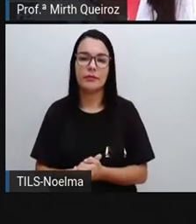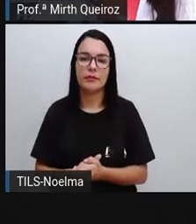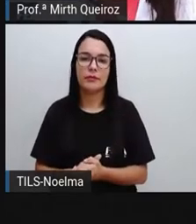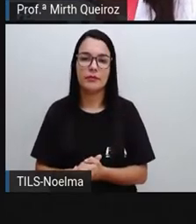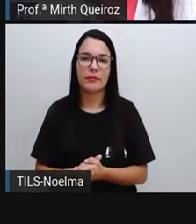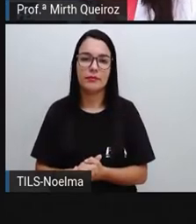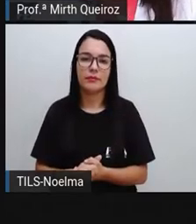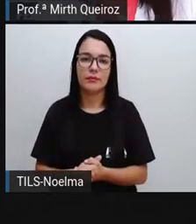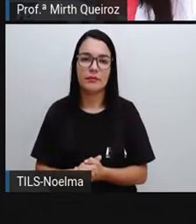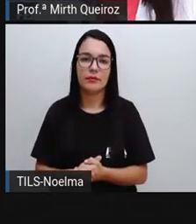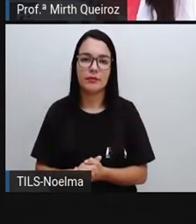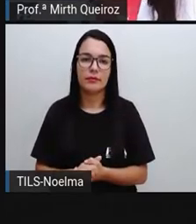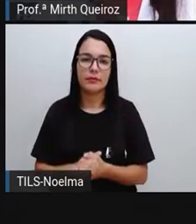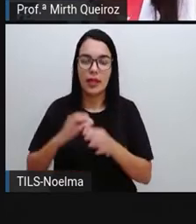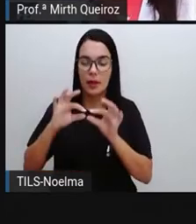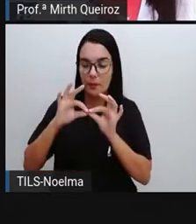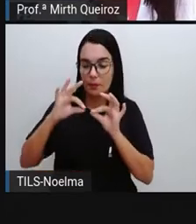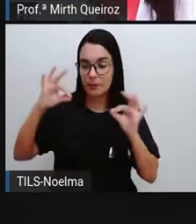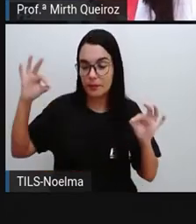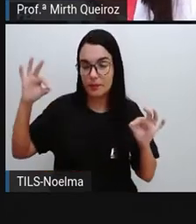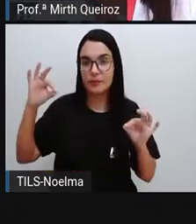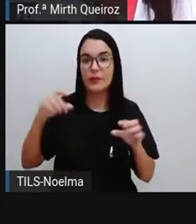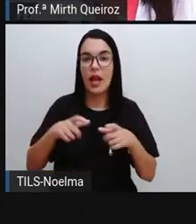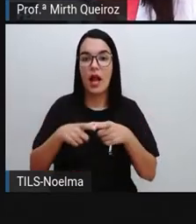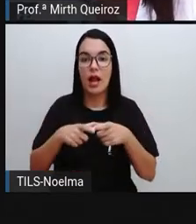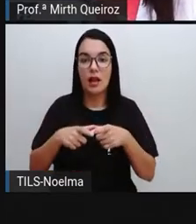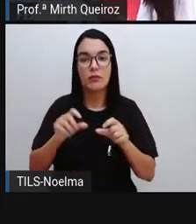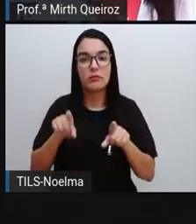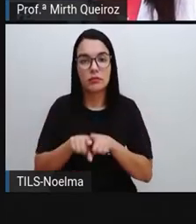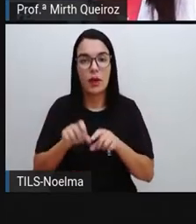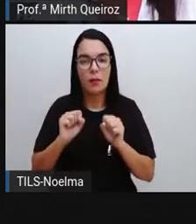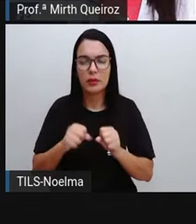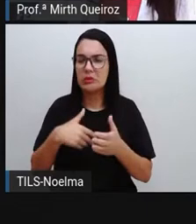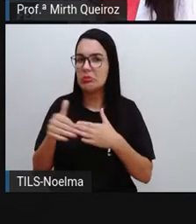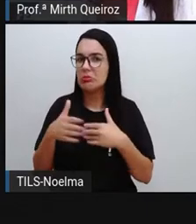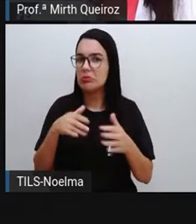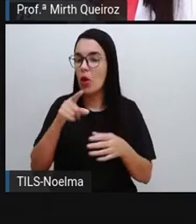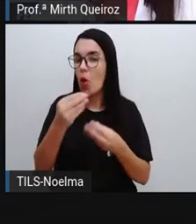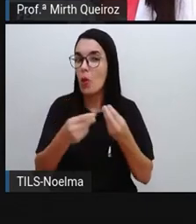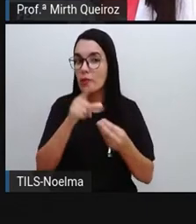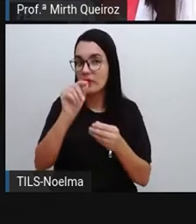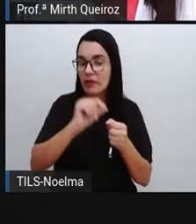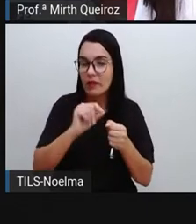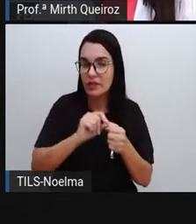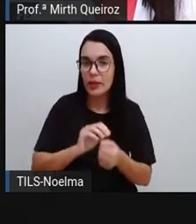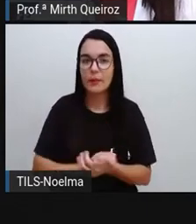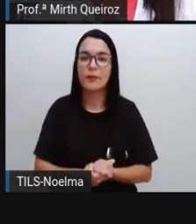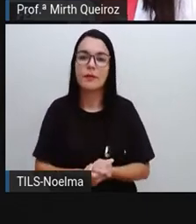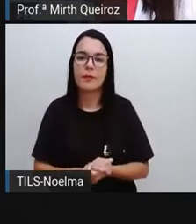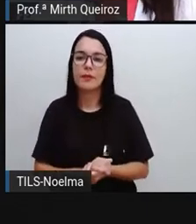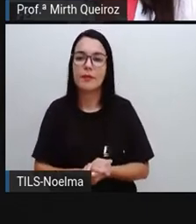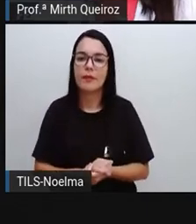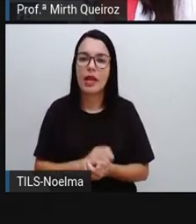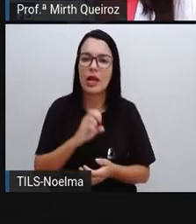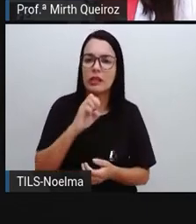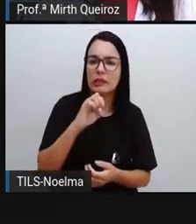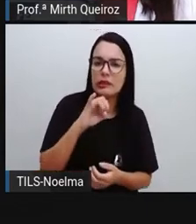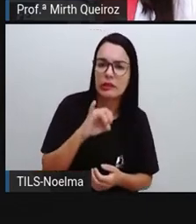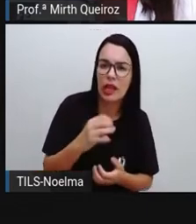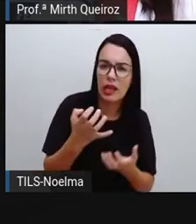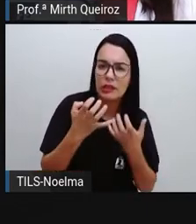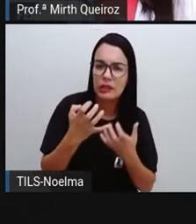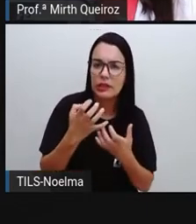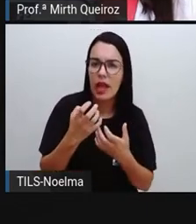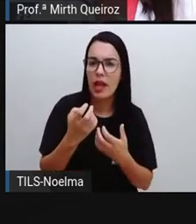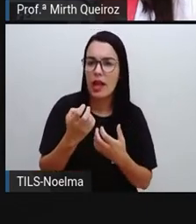pincel chato e largo, a depender do que você quer fazer ali. Se quiser um